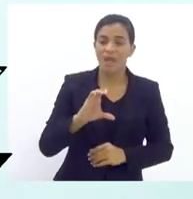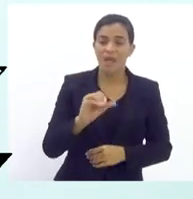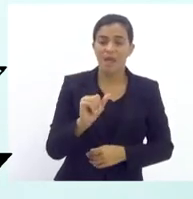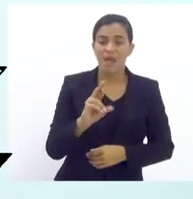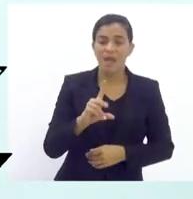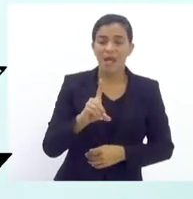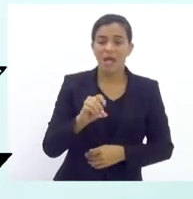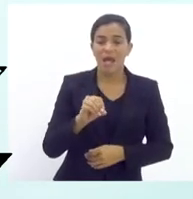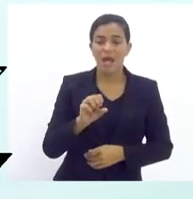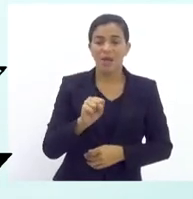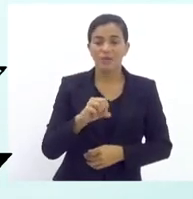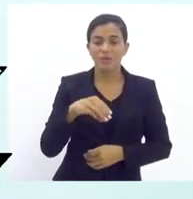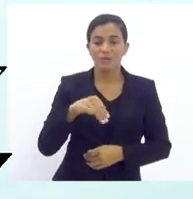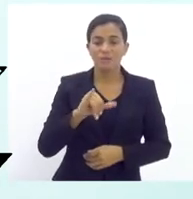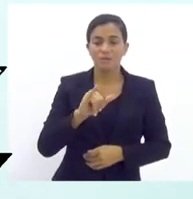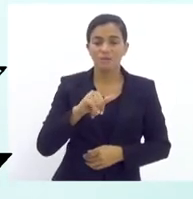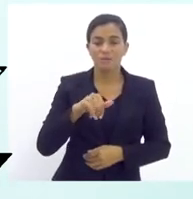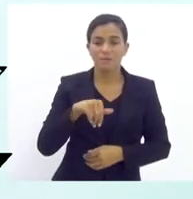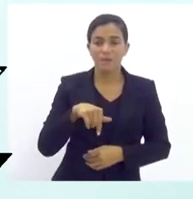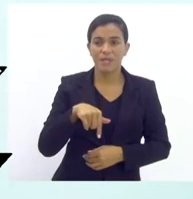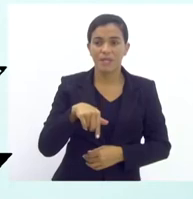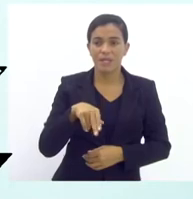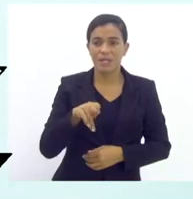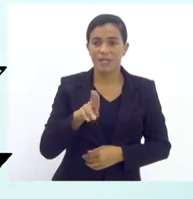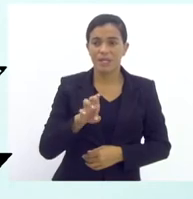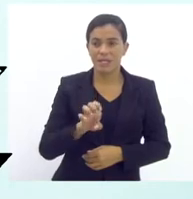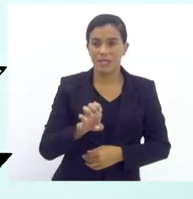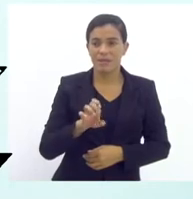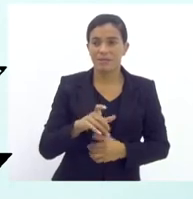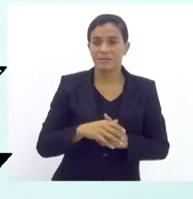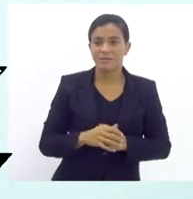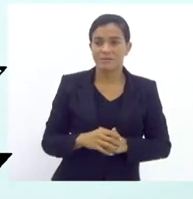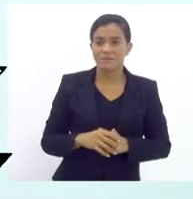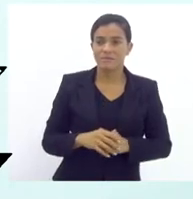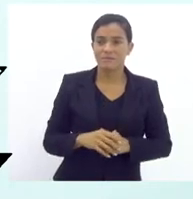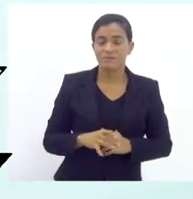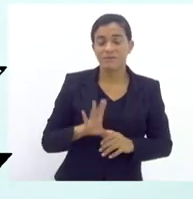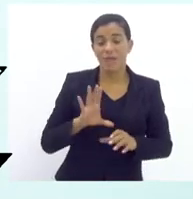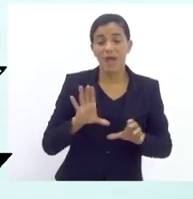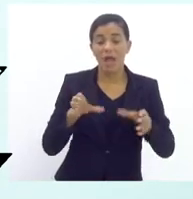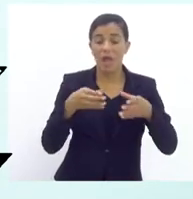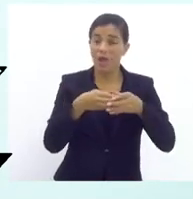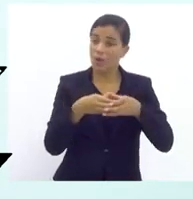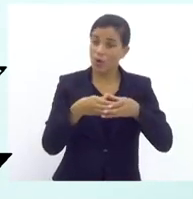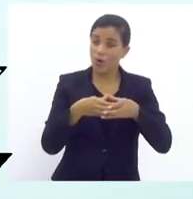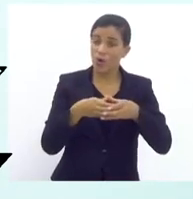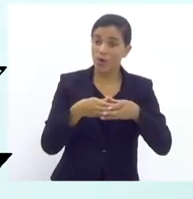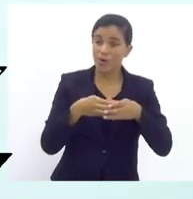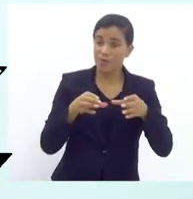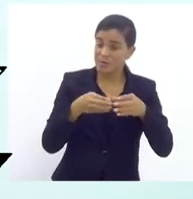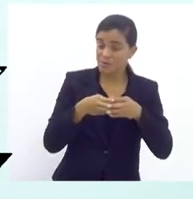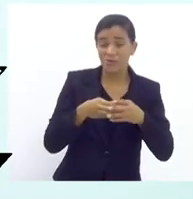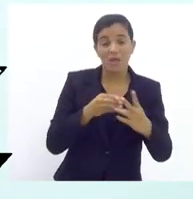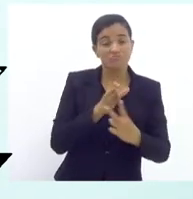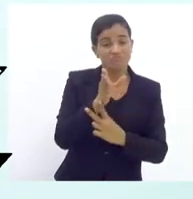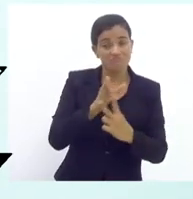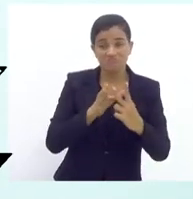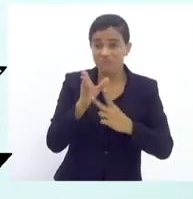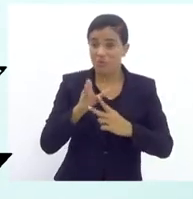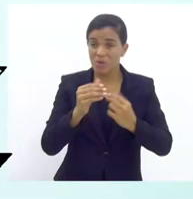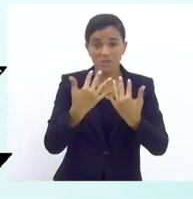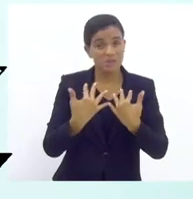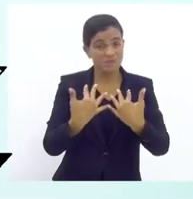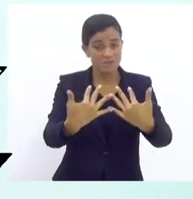quiser pegar o link voltando para casa também é um tema que interessa só anunciando que a comissão hoje está fazendo duas audiências